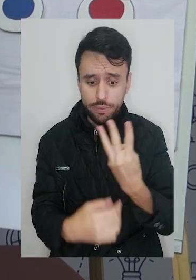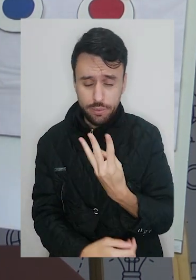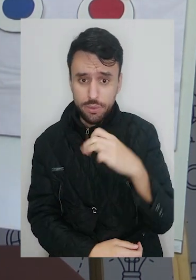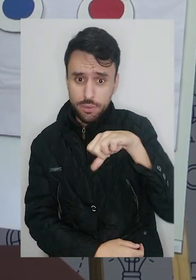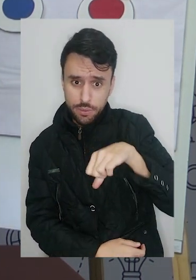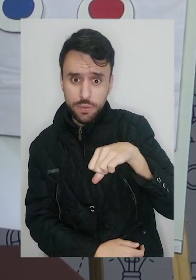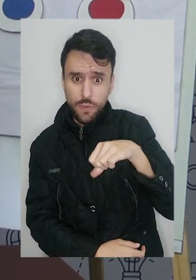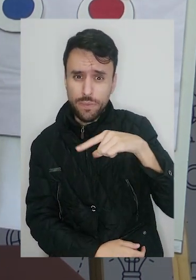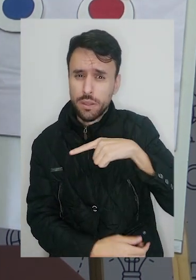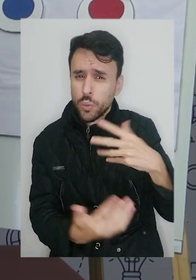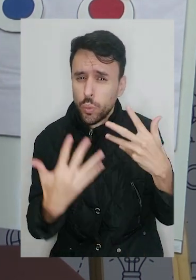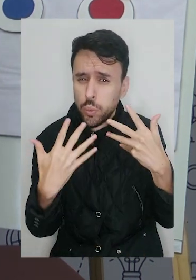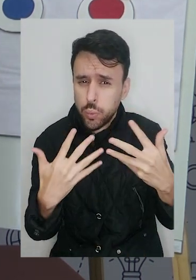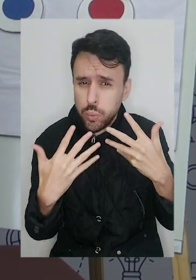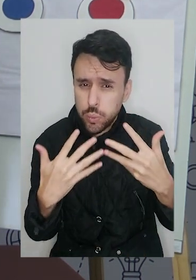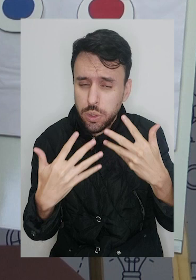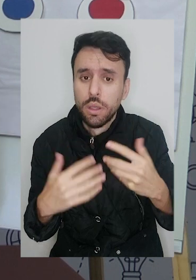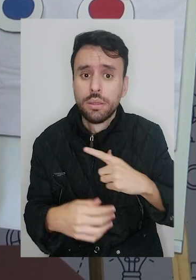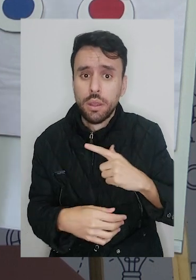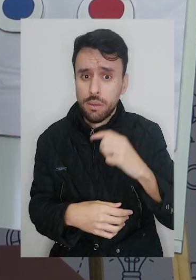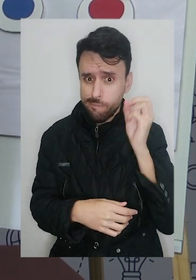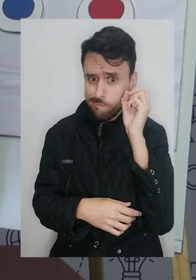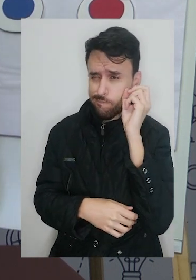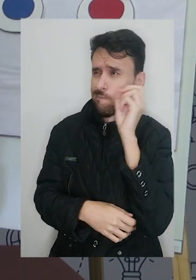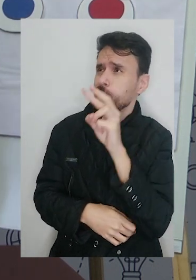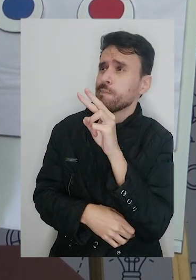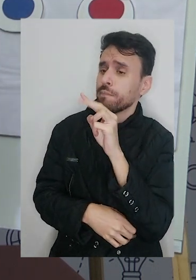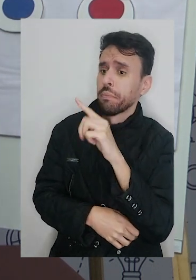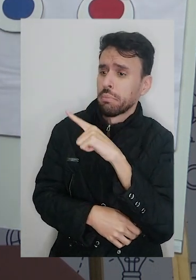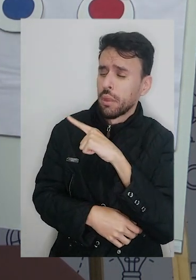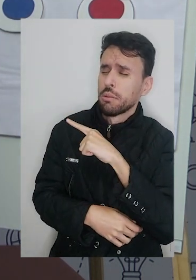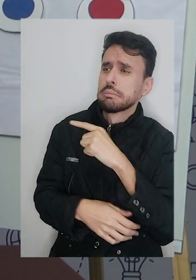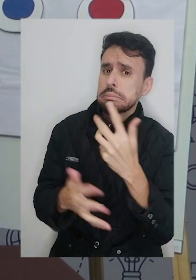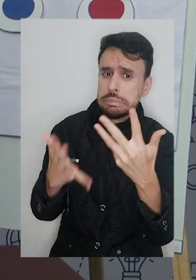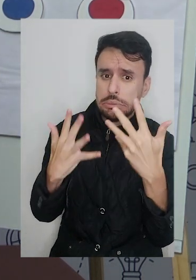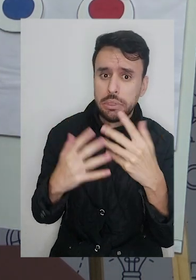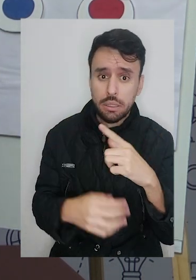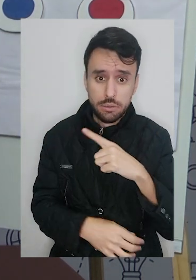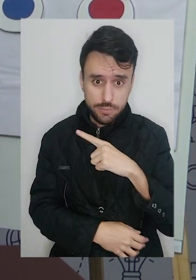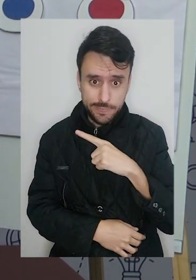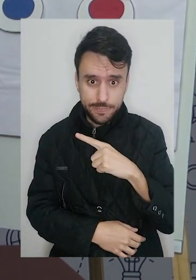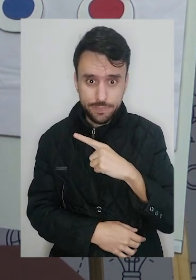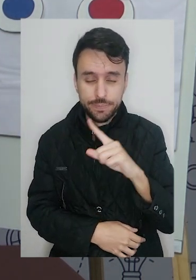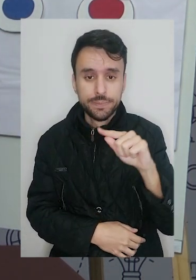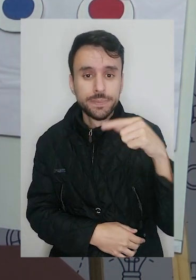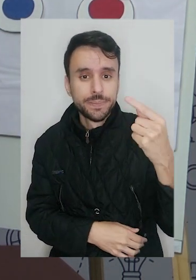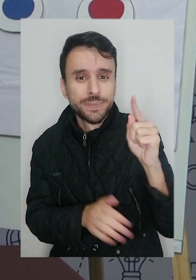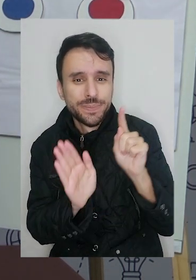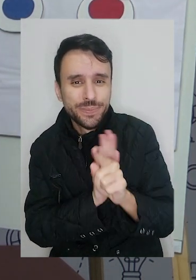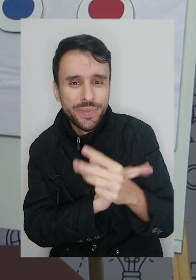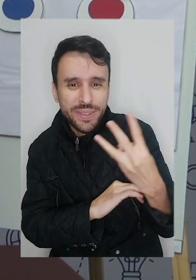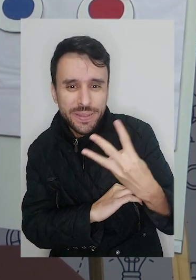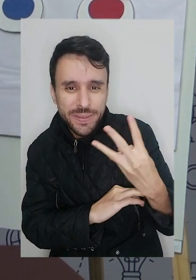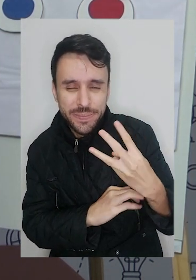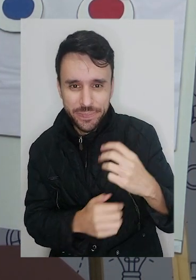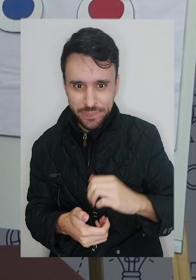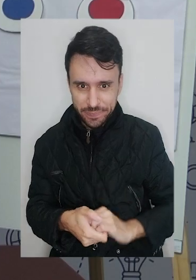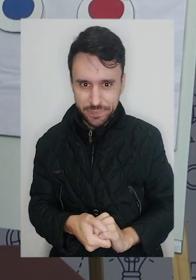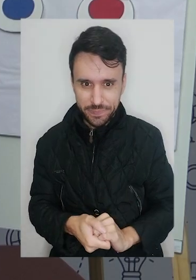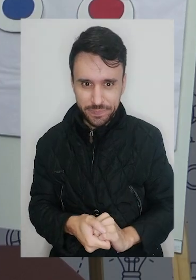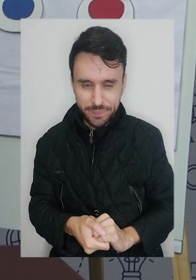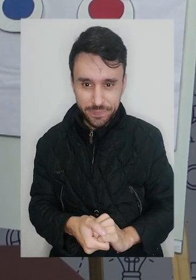Está bem quente. Então, de acordo com a imagem, está calor. Próxima pergunta ali do nosso quiz.